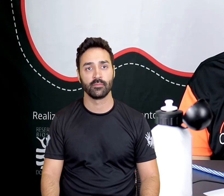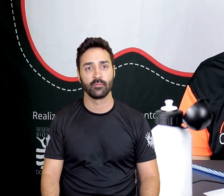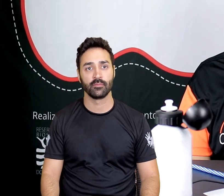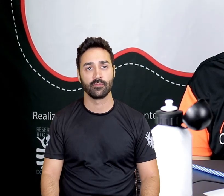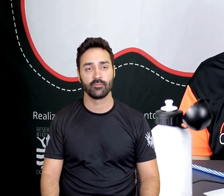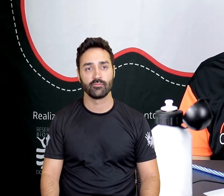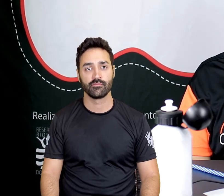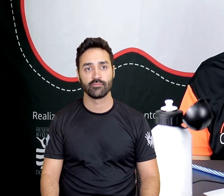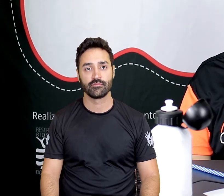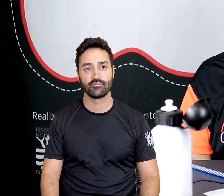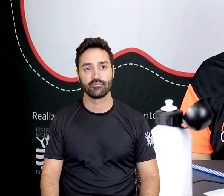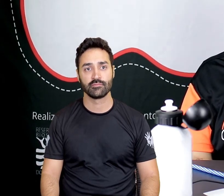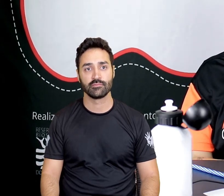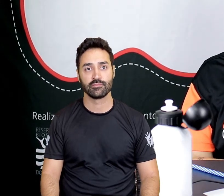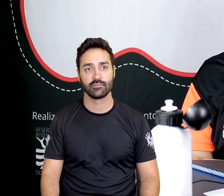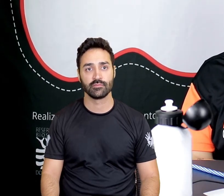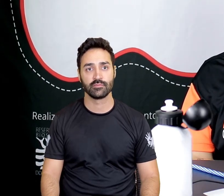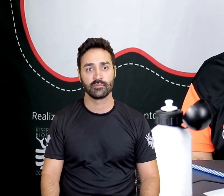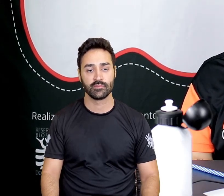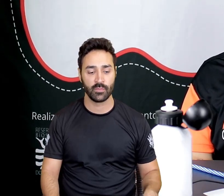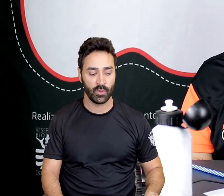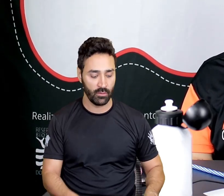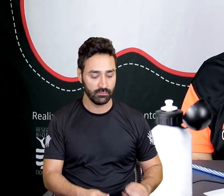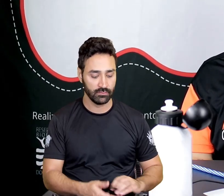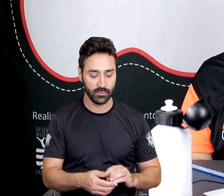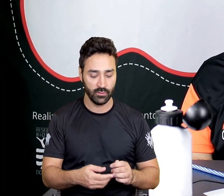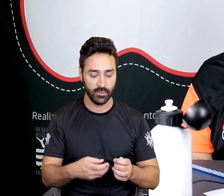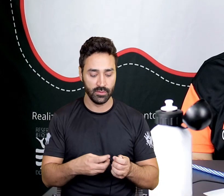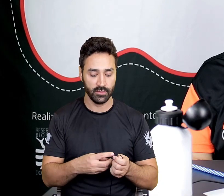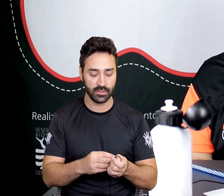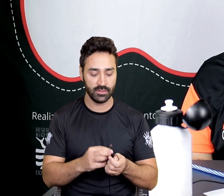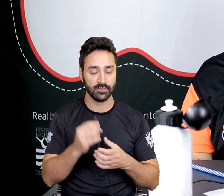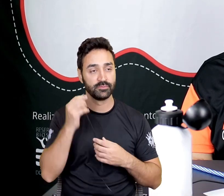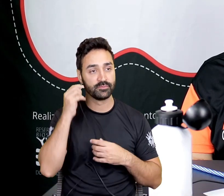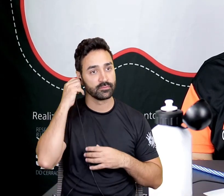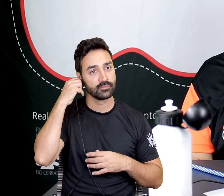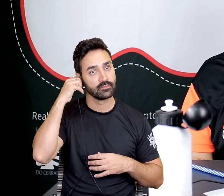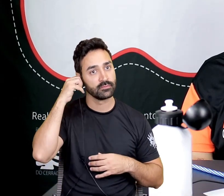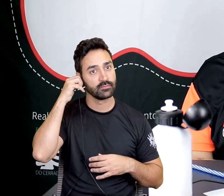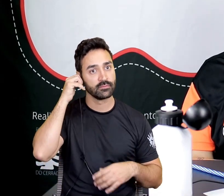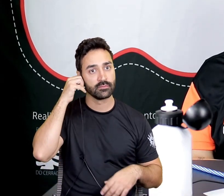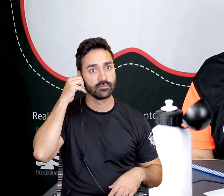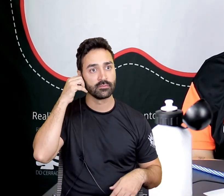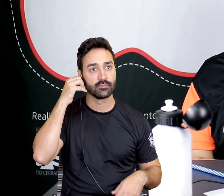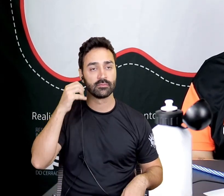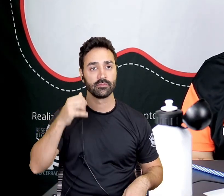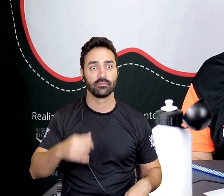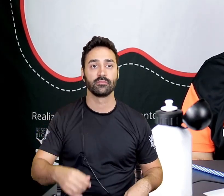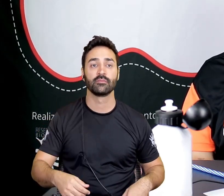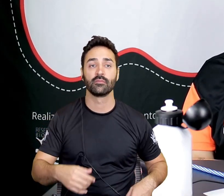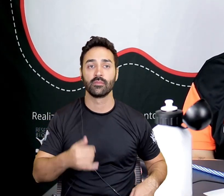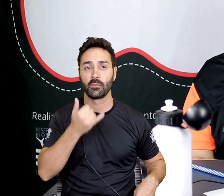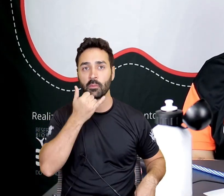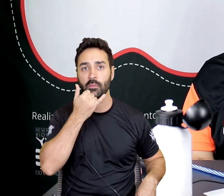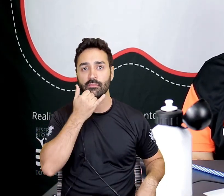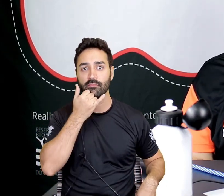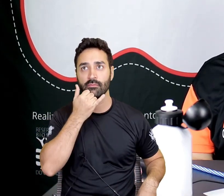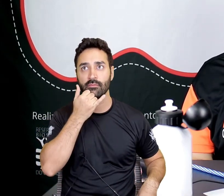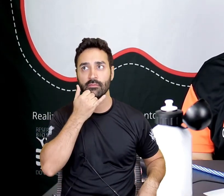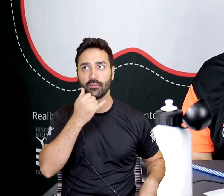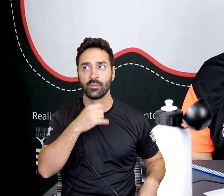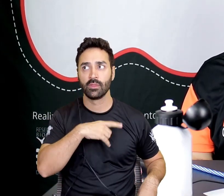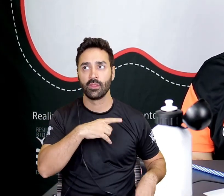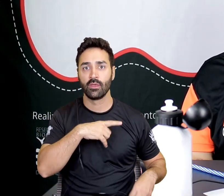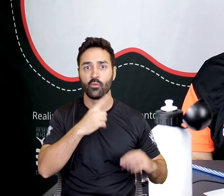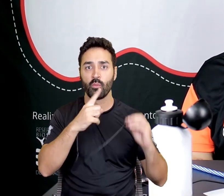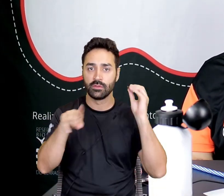Boa noite. Boa noite. Eu trabalho aqui no Distrito Federal, né, e a gente tem uma sala